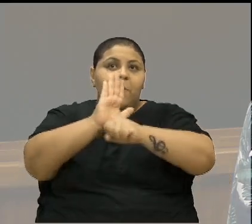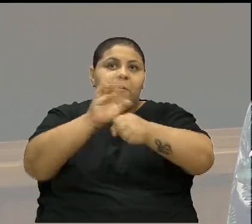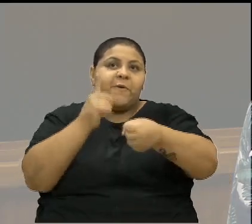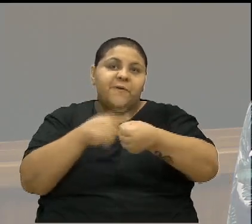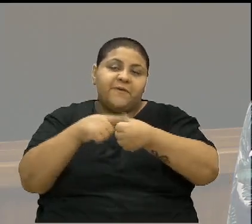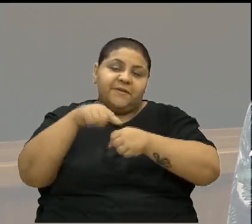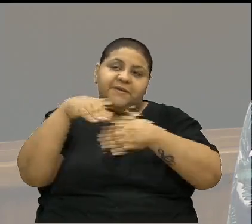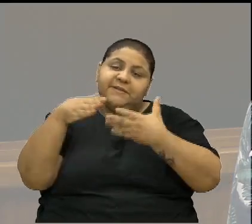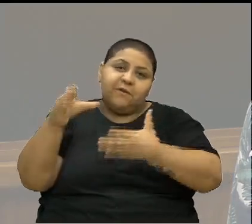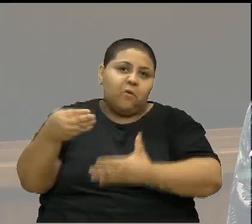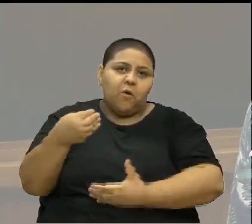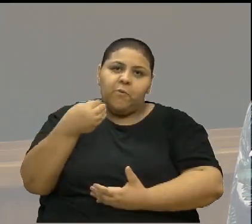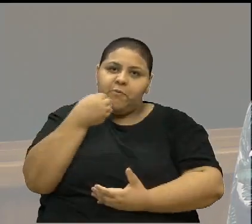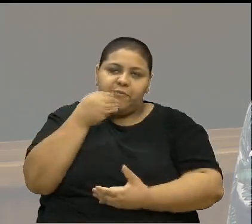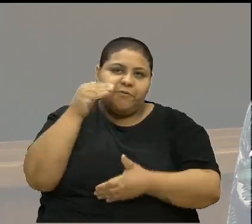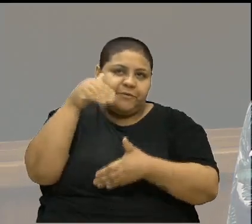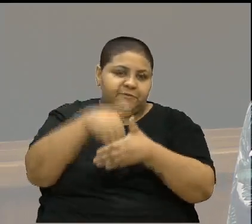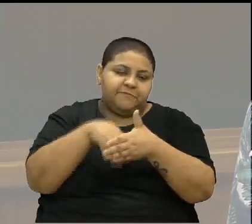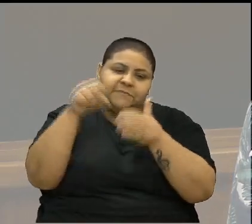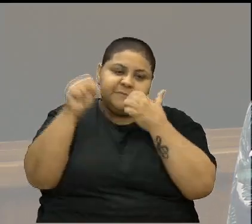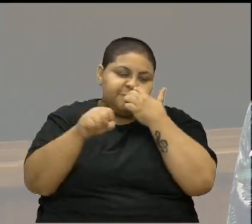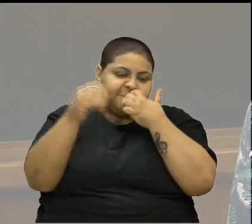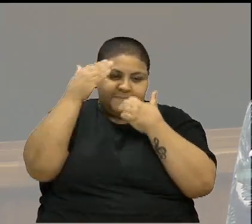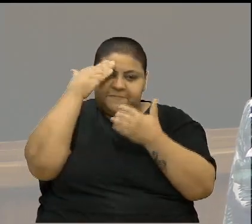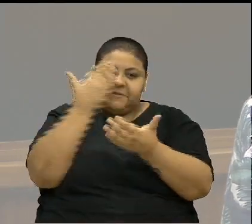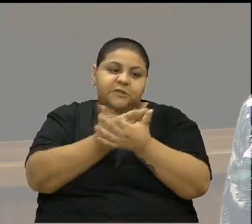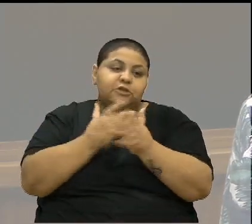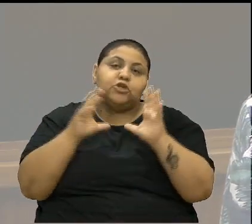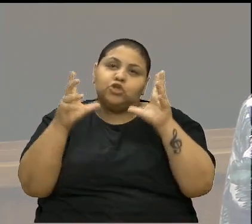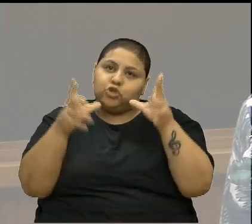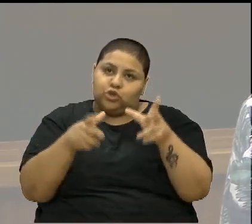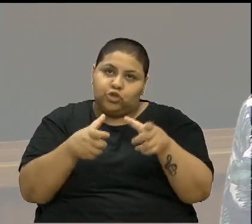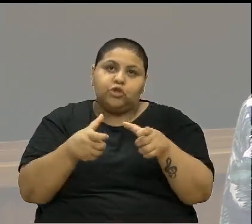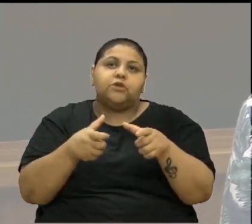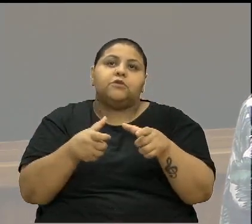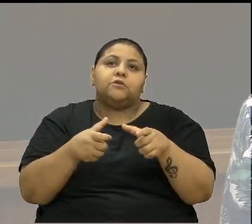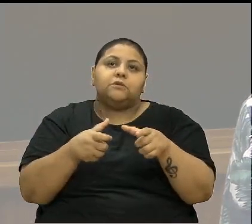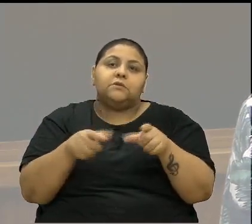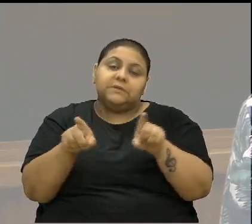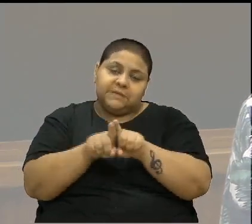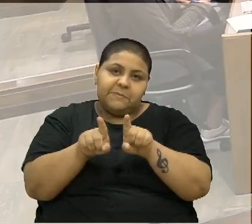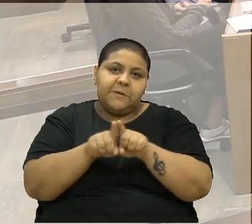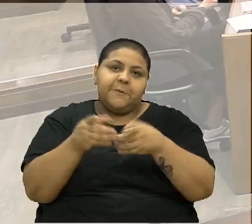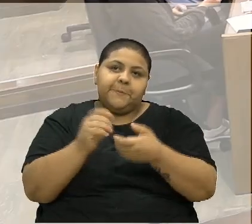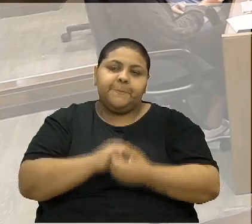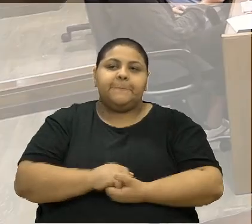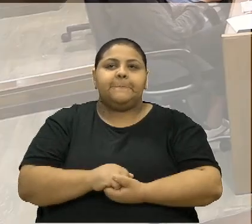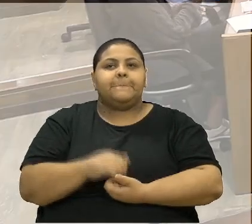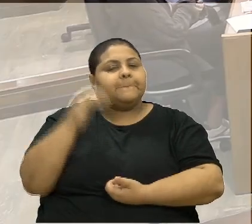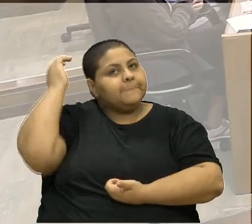com certeza, né, votarei sim, e acredito que todos os colegas assim o farão também.